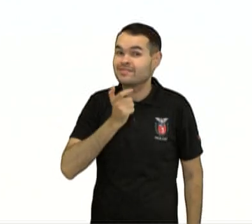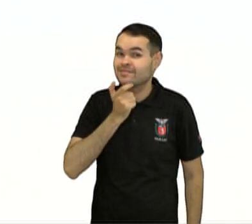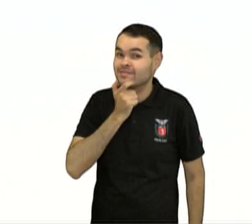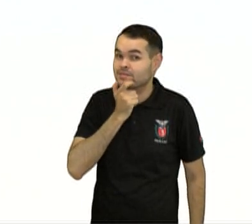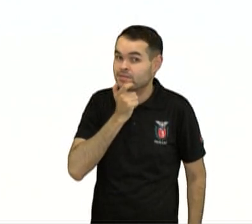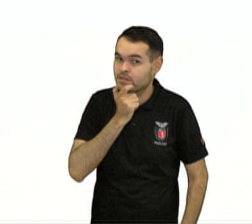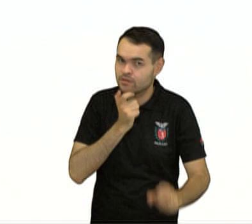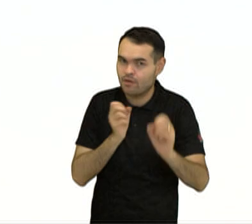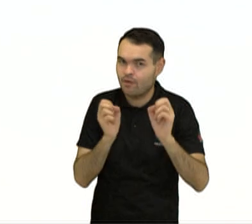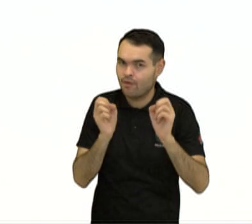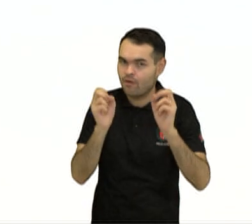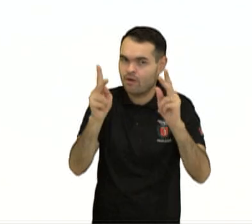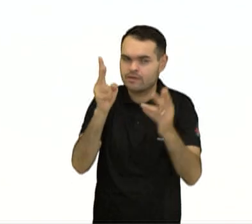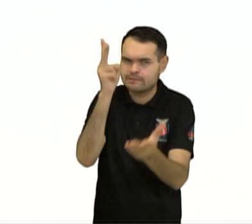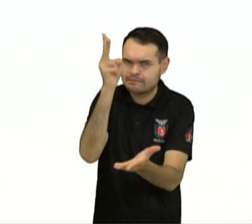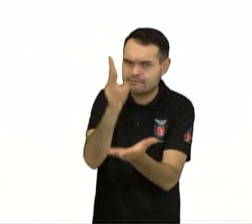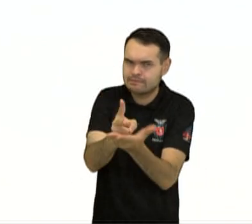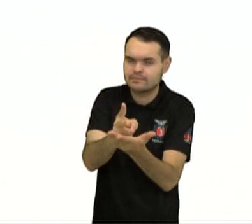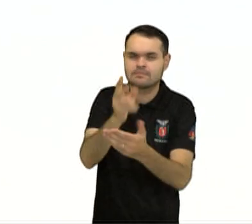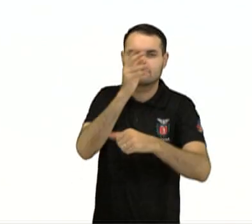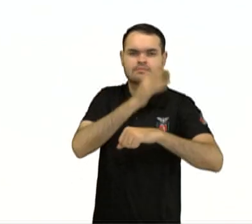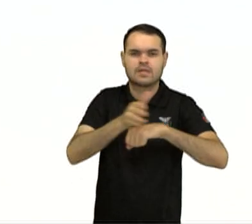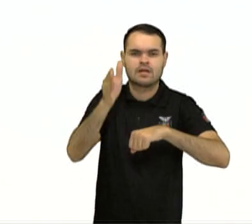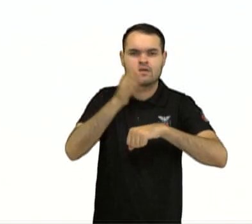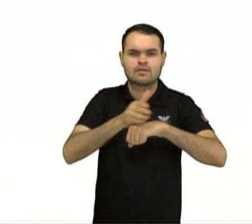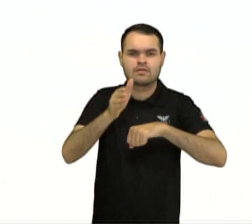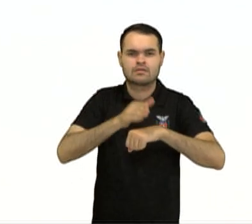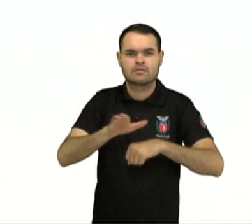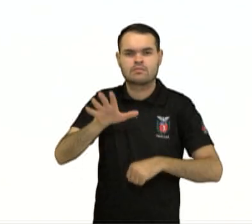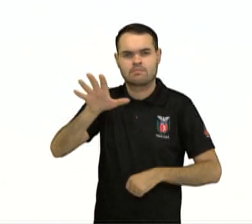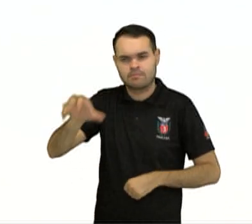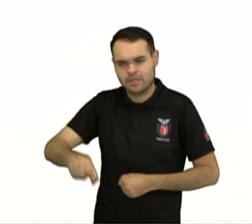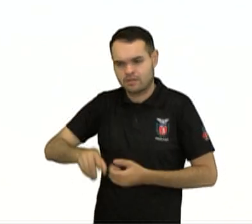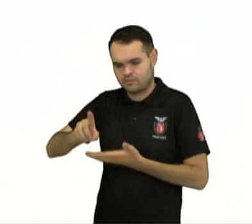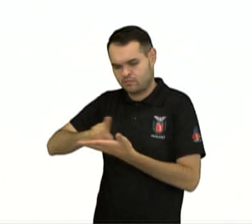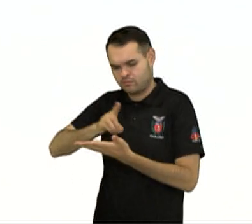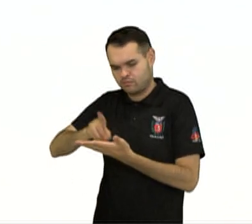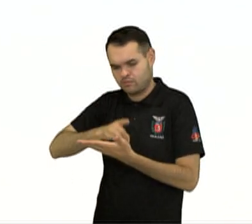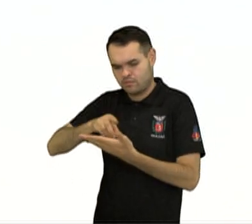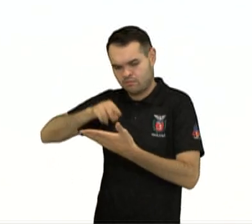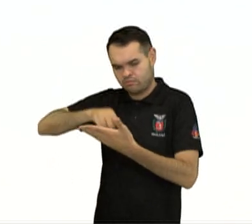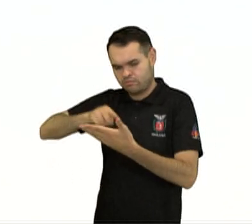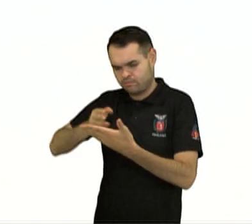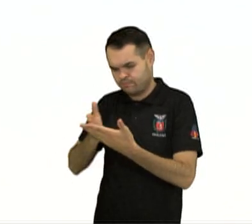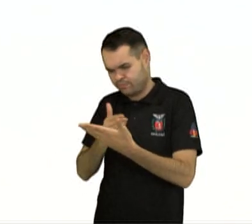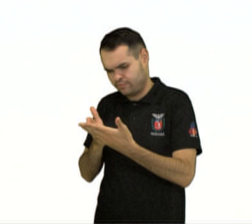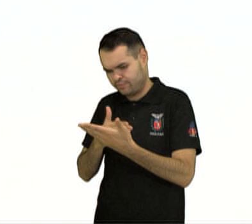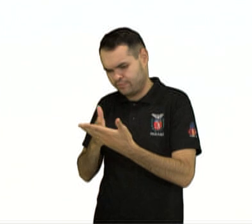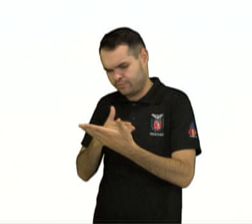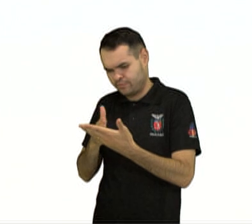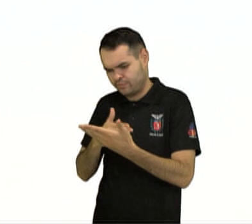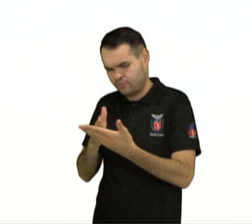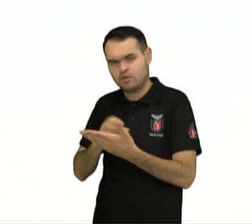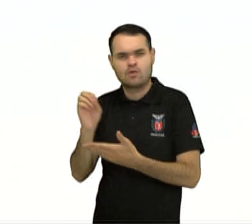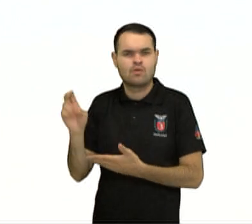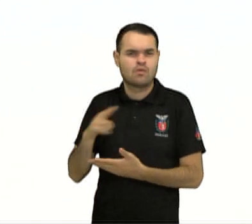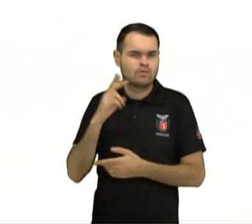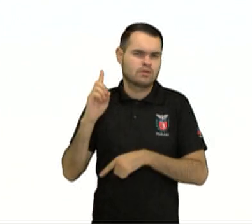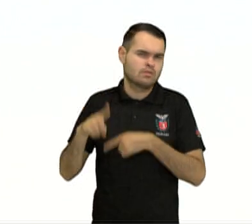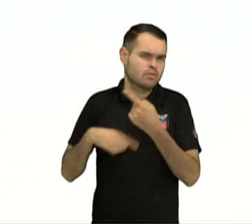Vamos continuar sempre com essa prática, vai até o dicionário, pesquise se preciso for, não tem problema, peça ajuda